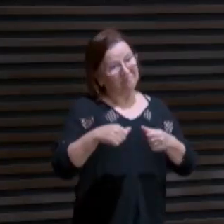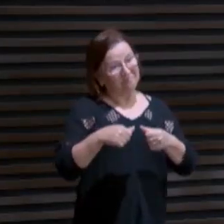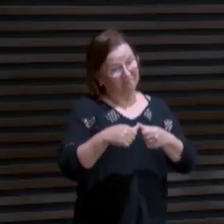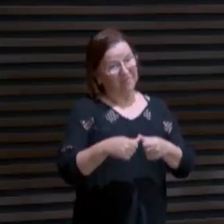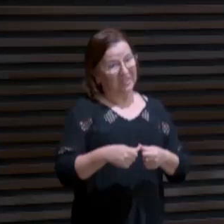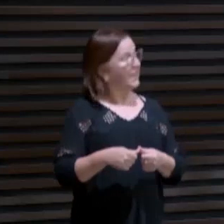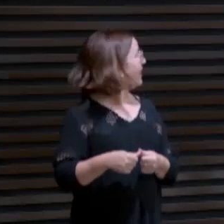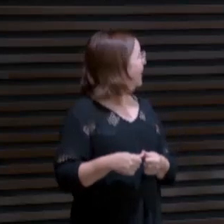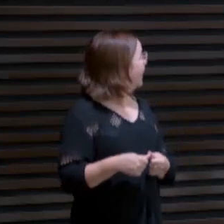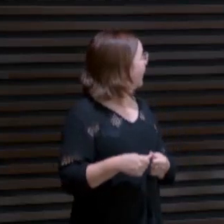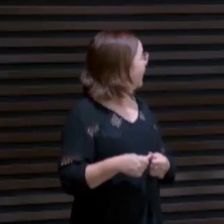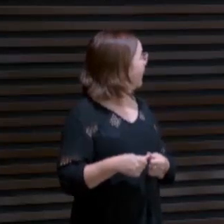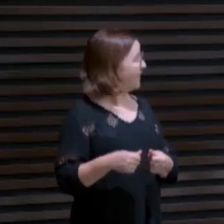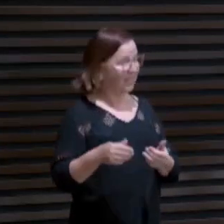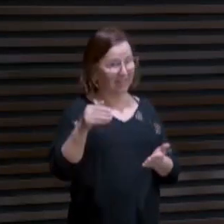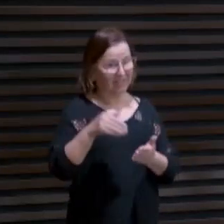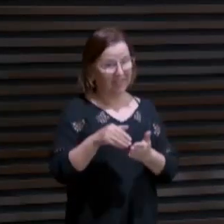Descerás até o inferno.